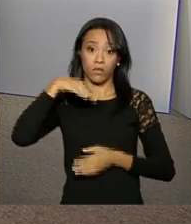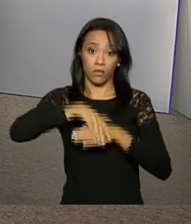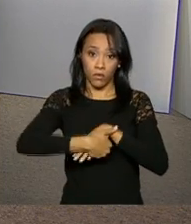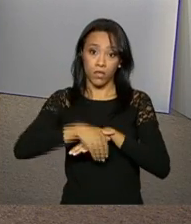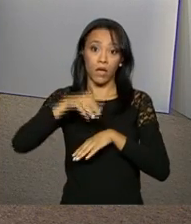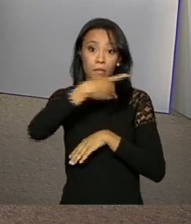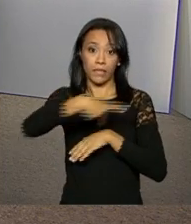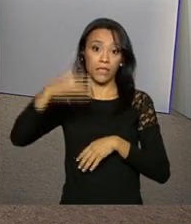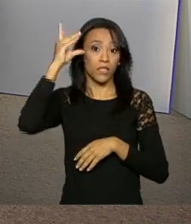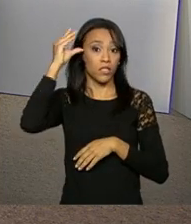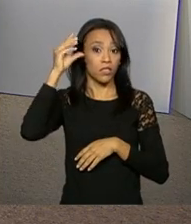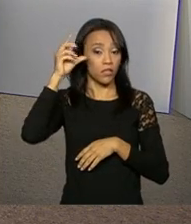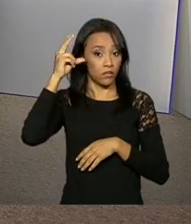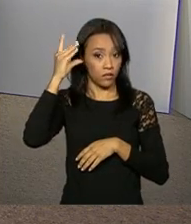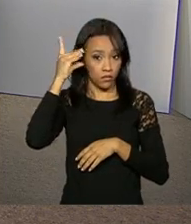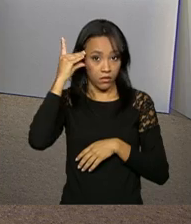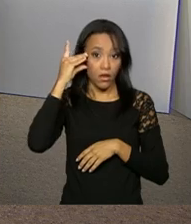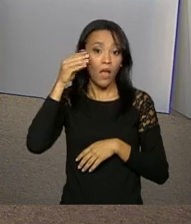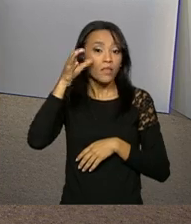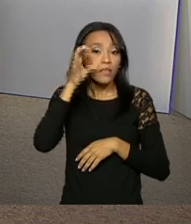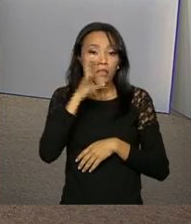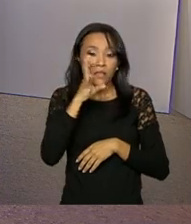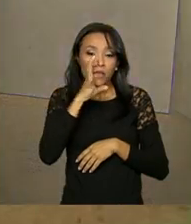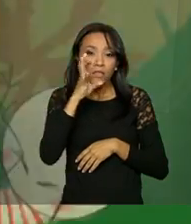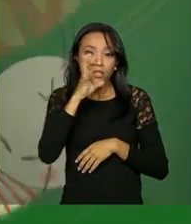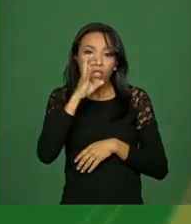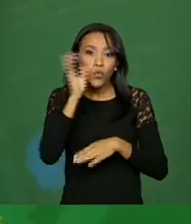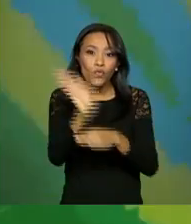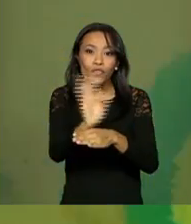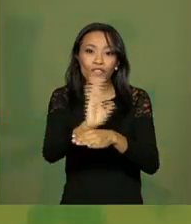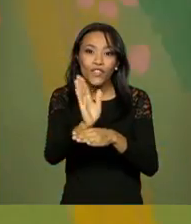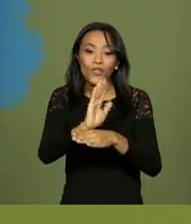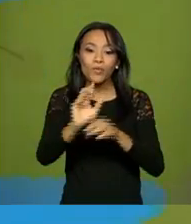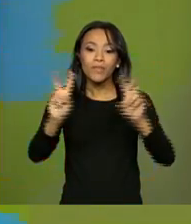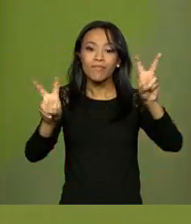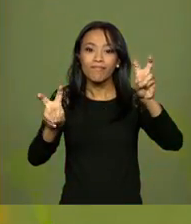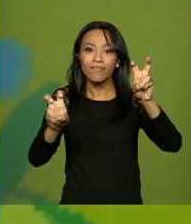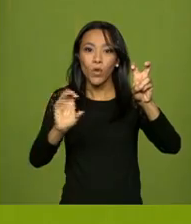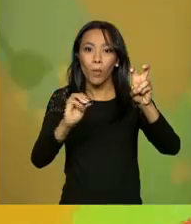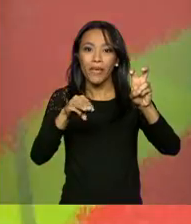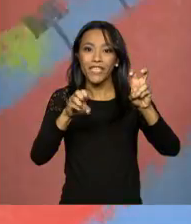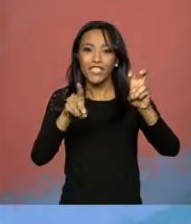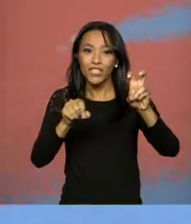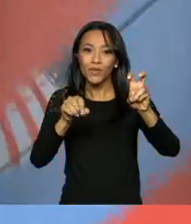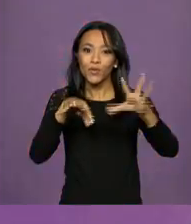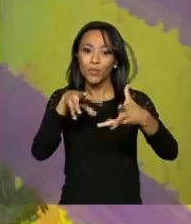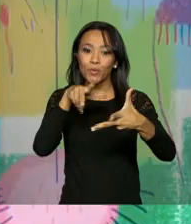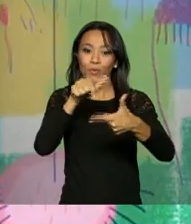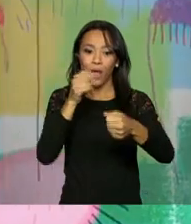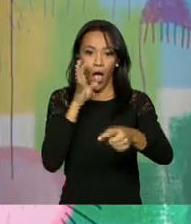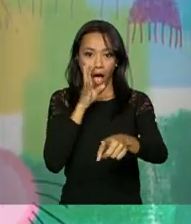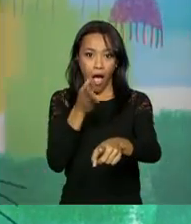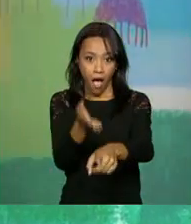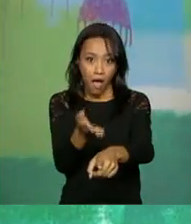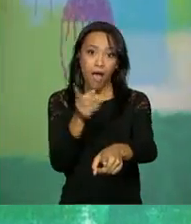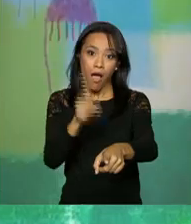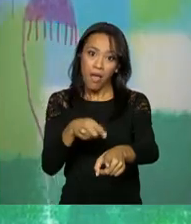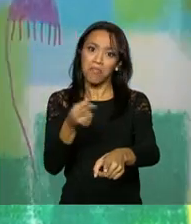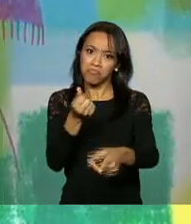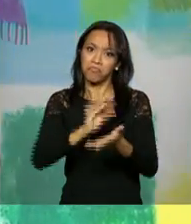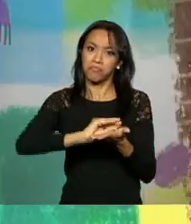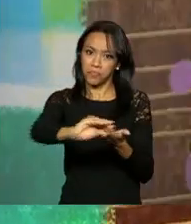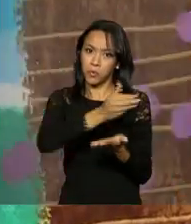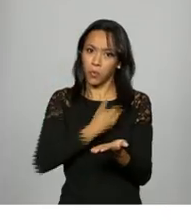Dilma Rousseff assistiu, no Palácio da Alvorada, ao filme O Menino e o Mundo, que contou com financiamento público e